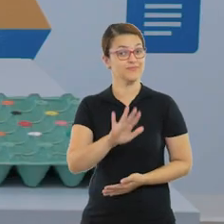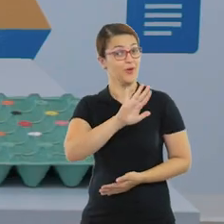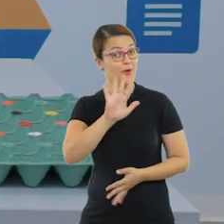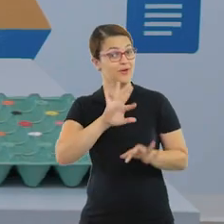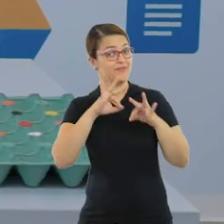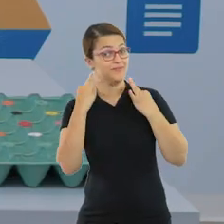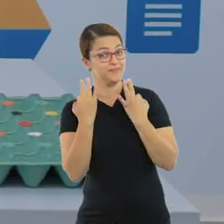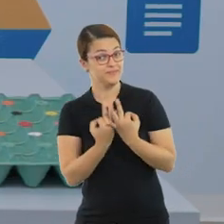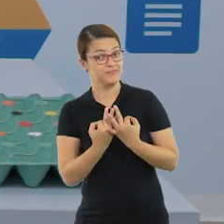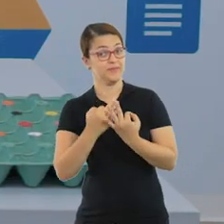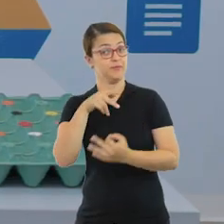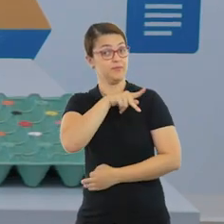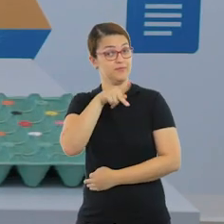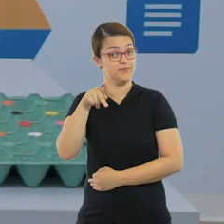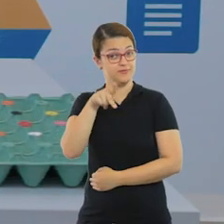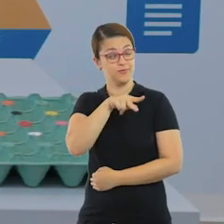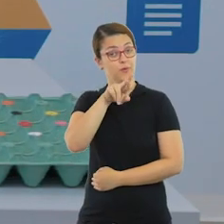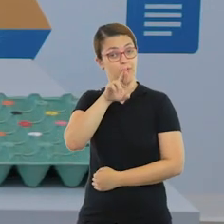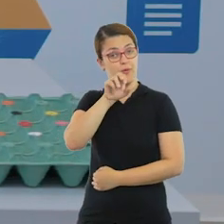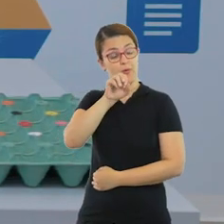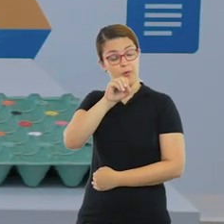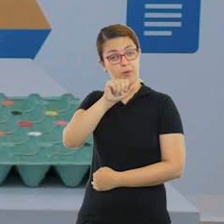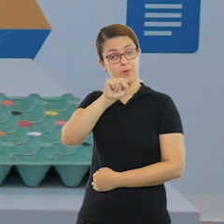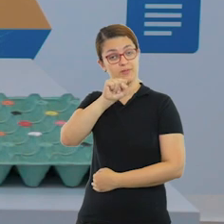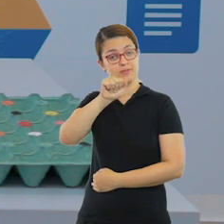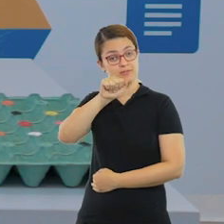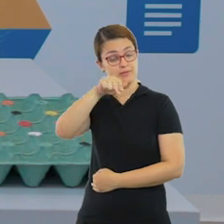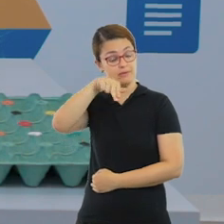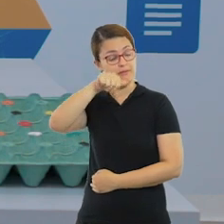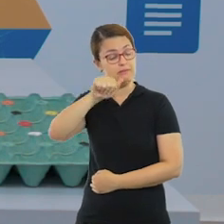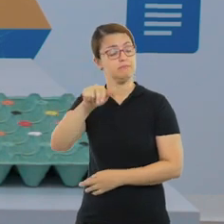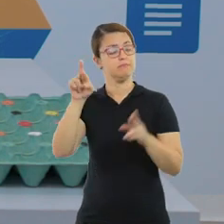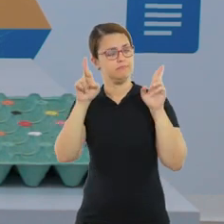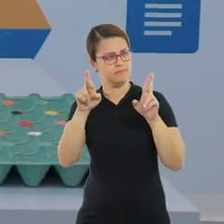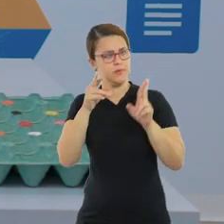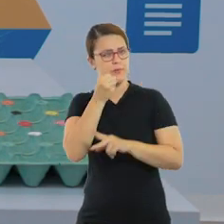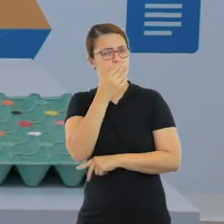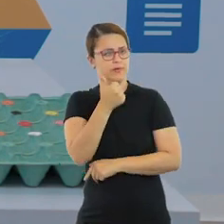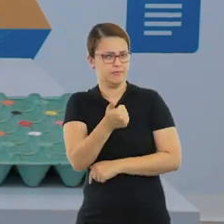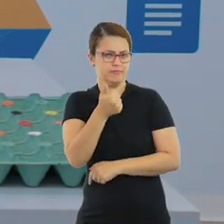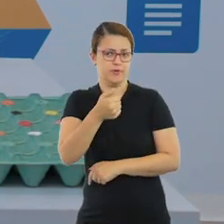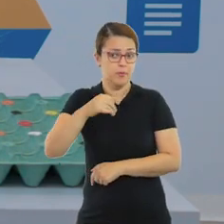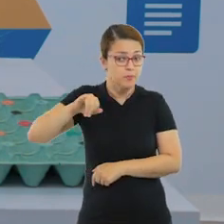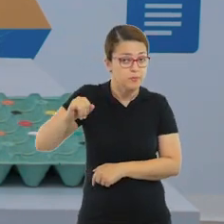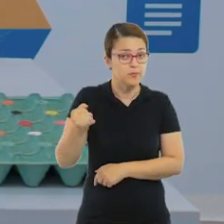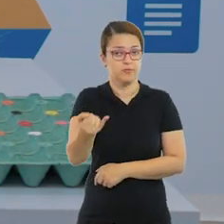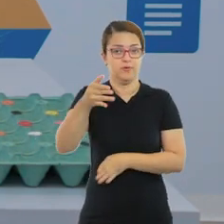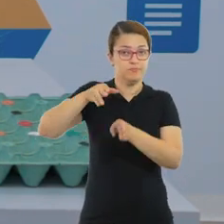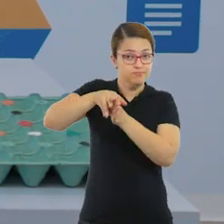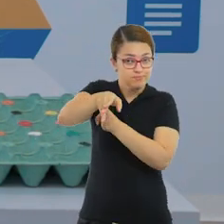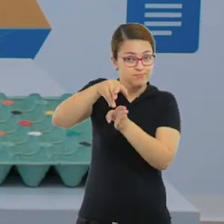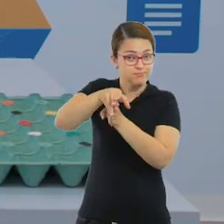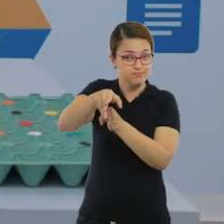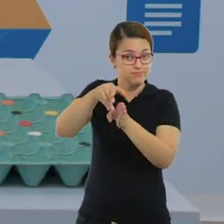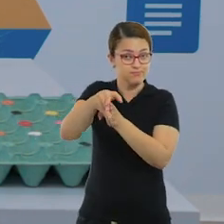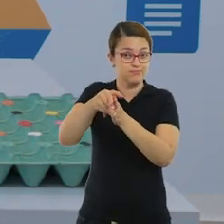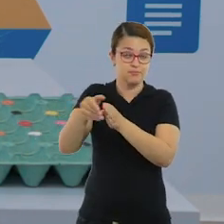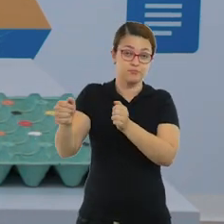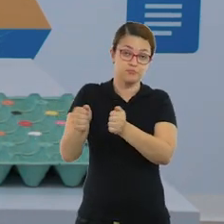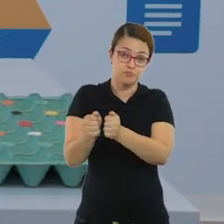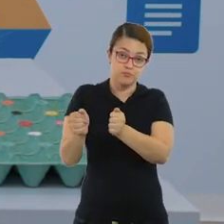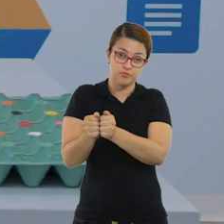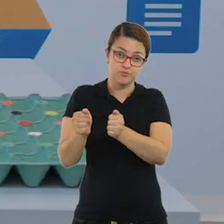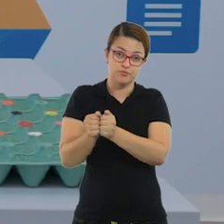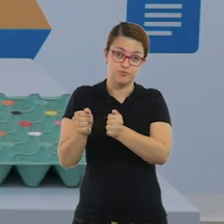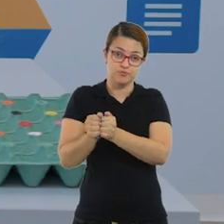Oi família, eu sou a professora Rosana, espero que vocês estejam bem e aproveitando as nossas sugestões de atividades para trabalhar com as crianças de berçário